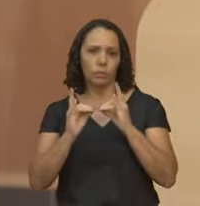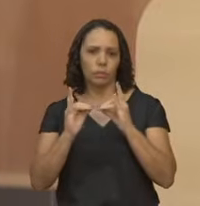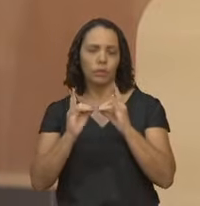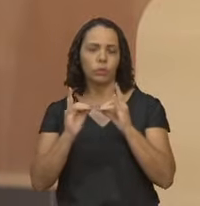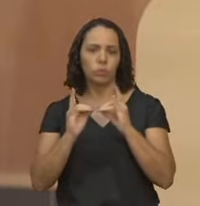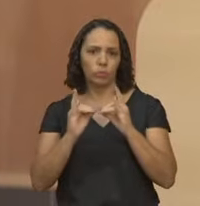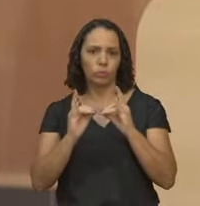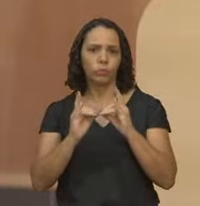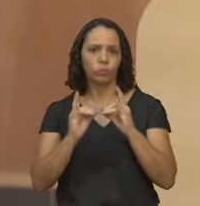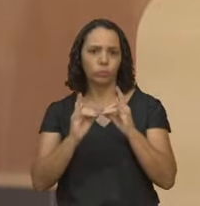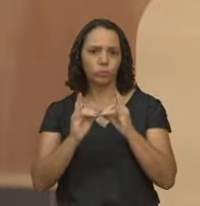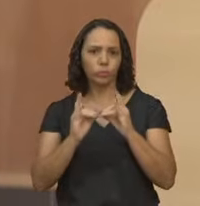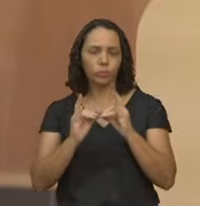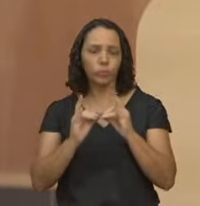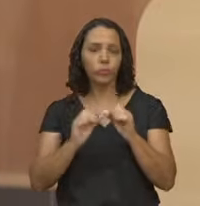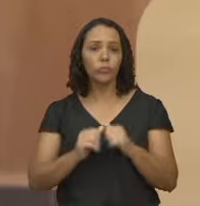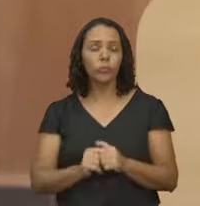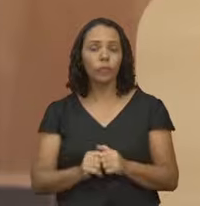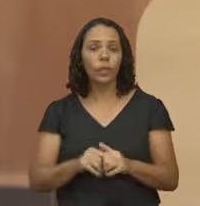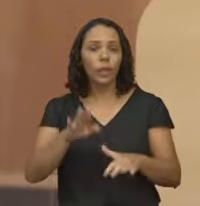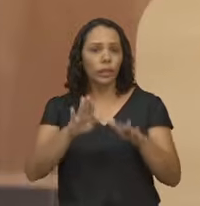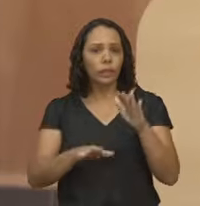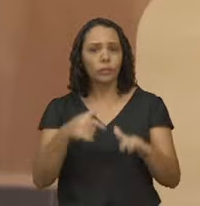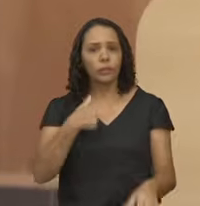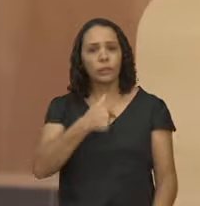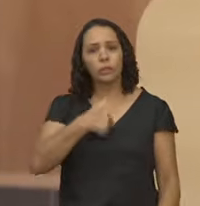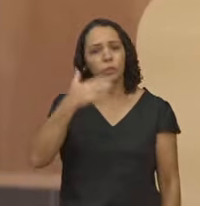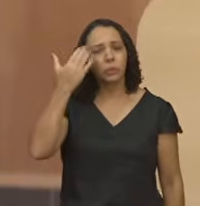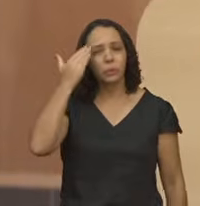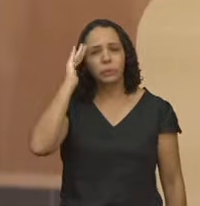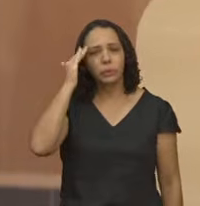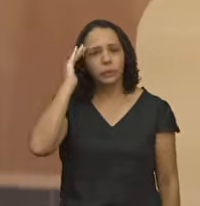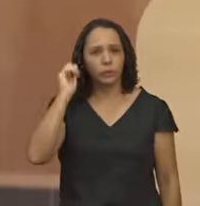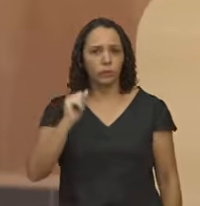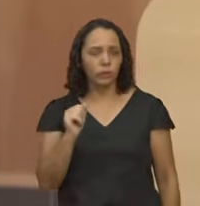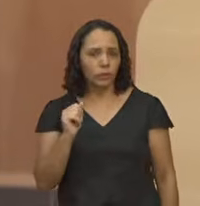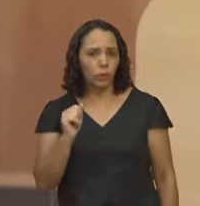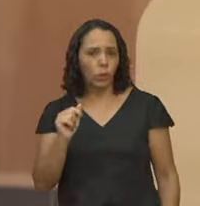obrigatoriedade. A gente não tem essa mentalidade ainda, que algumas pessoas vão se sentir até...